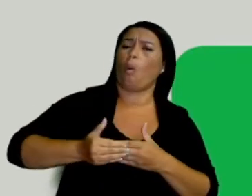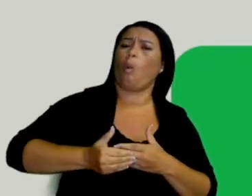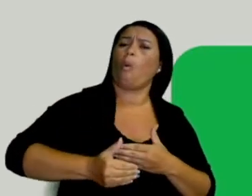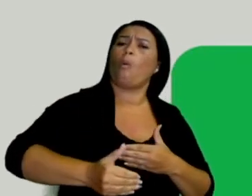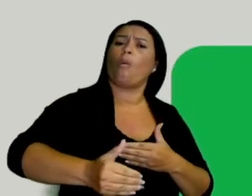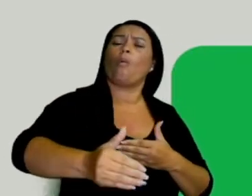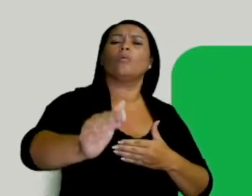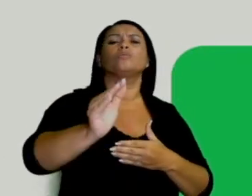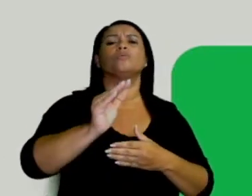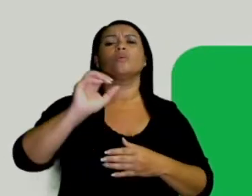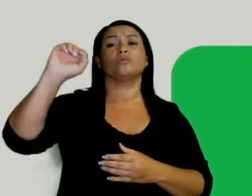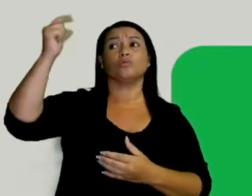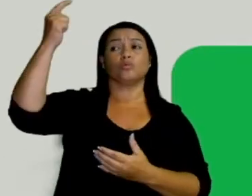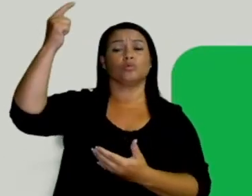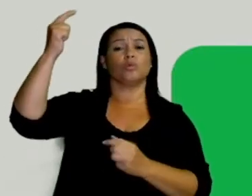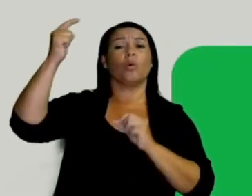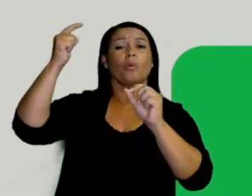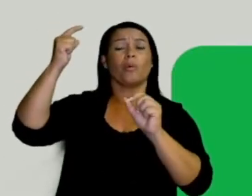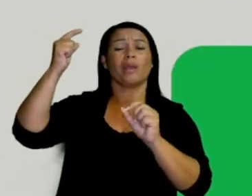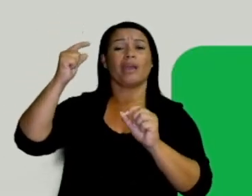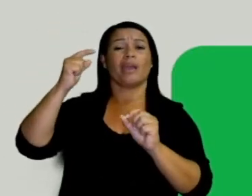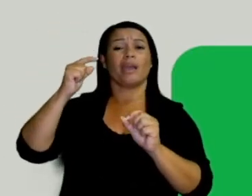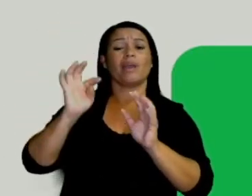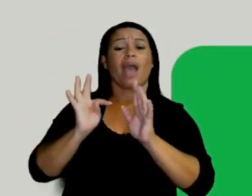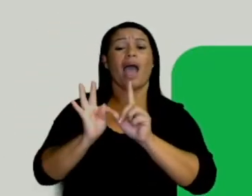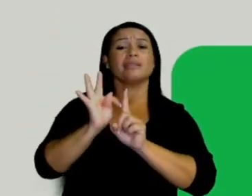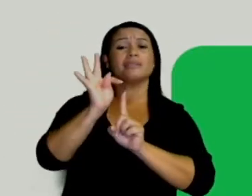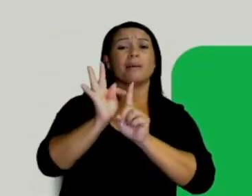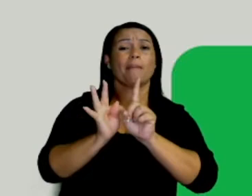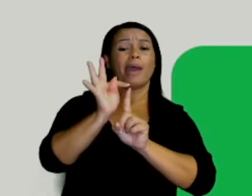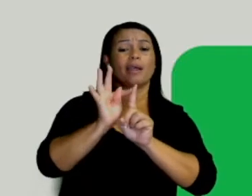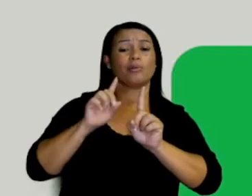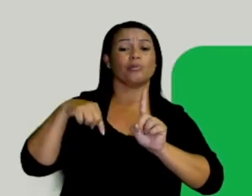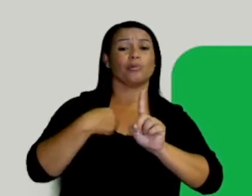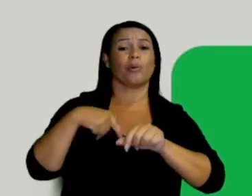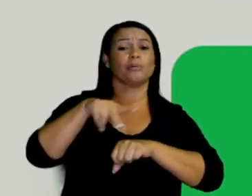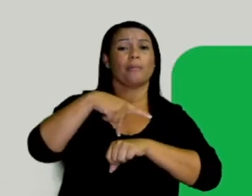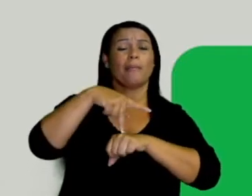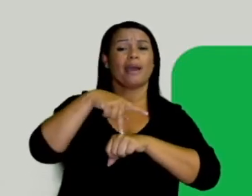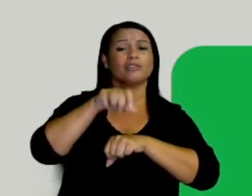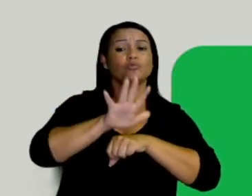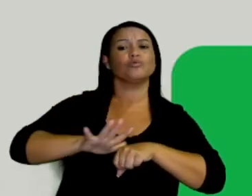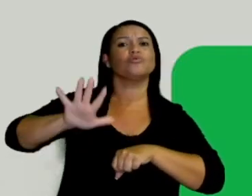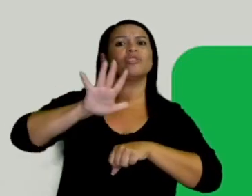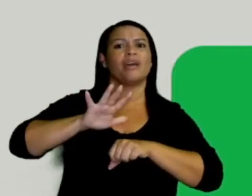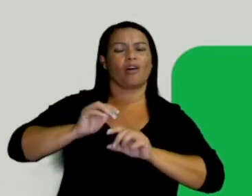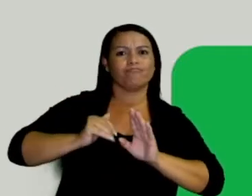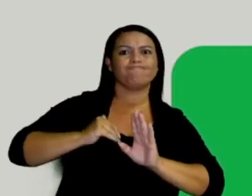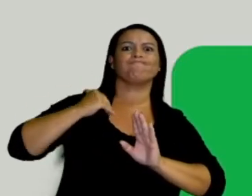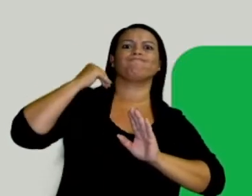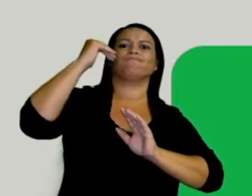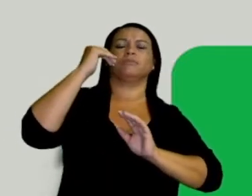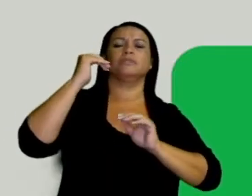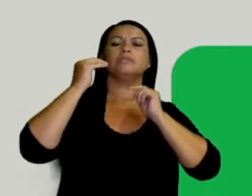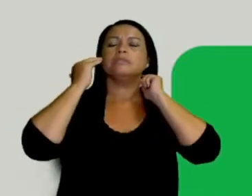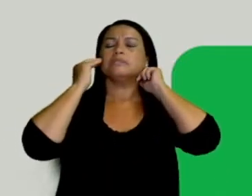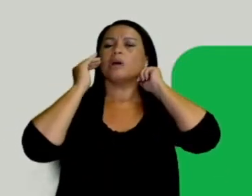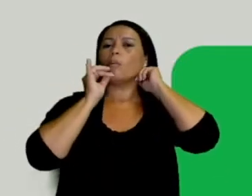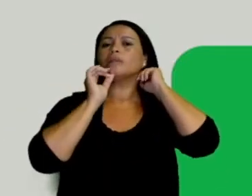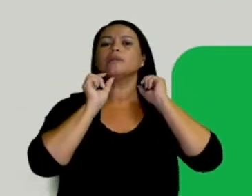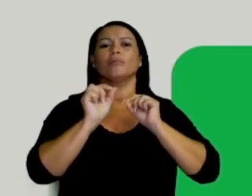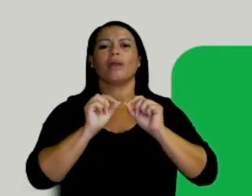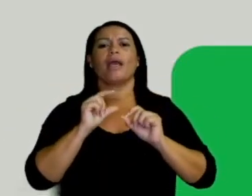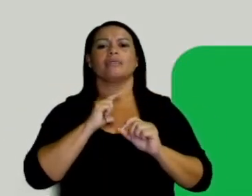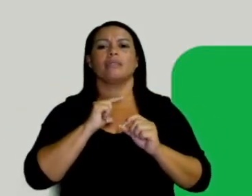gigantesca de radiação solar, faz com que as temperaturas, né, no nosso país sejam, de um modo geral, muito elevadas, tá? Embora a